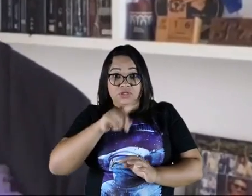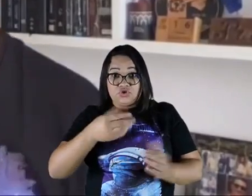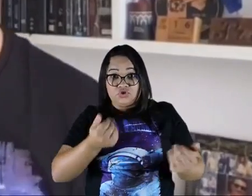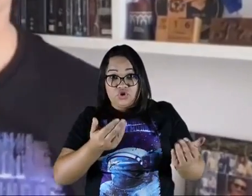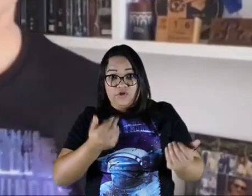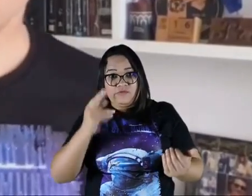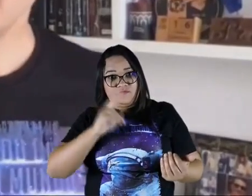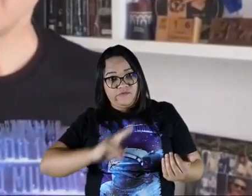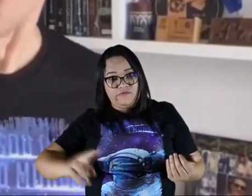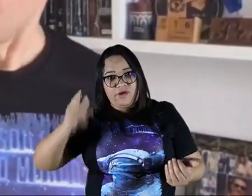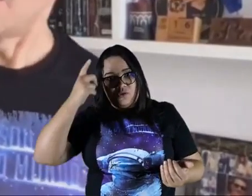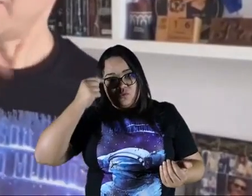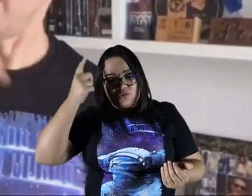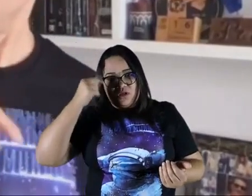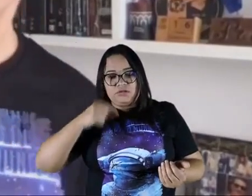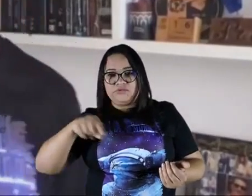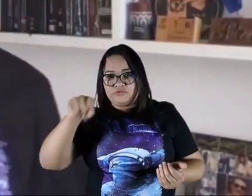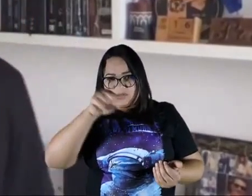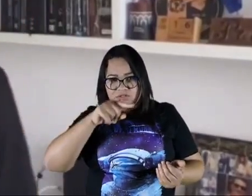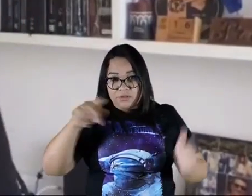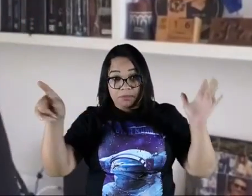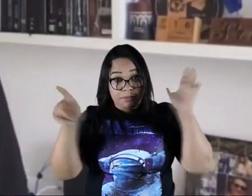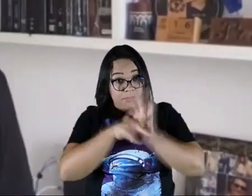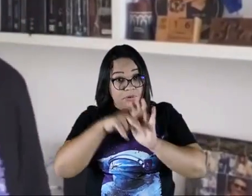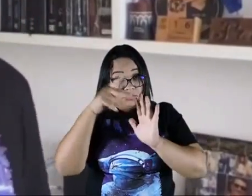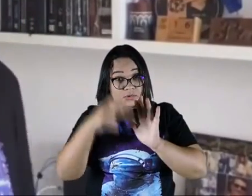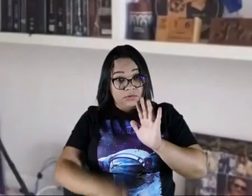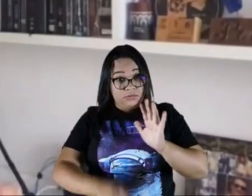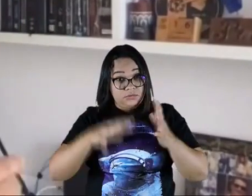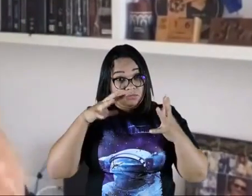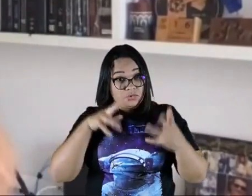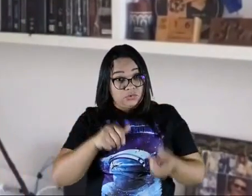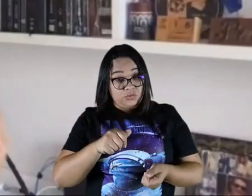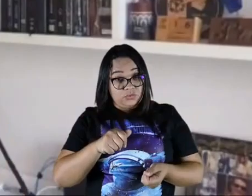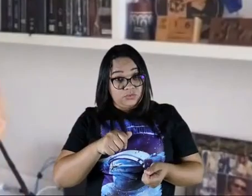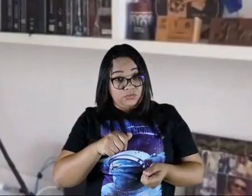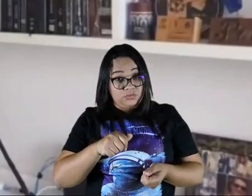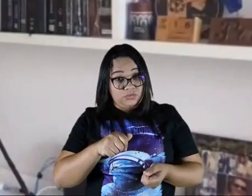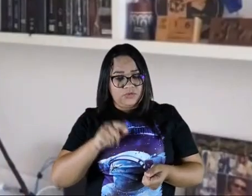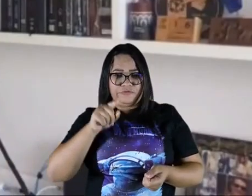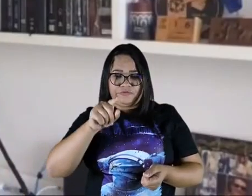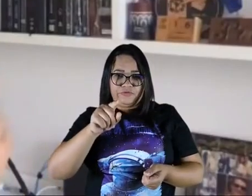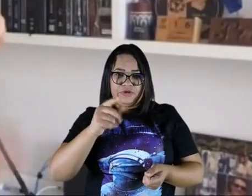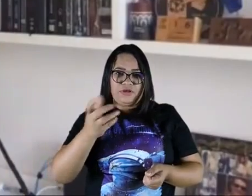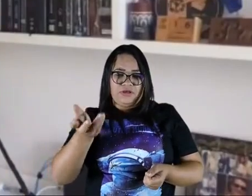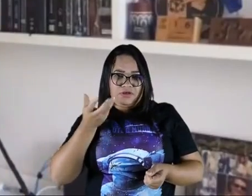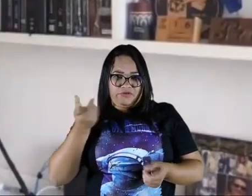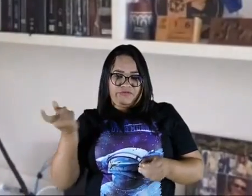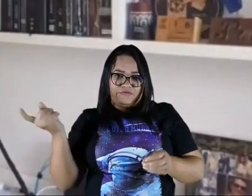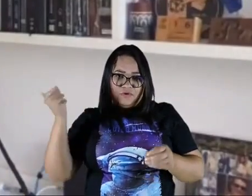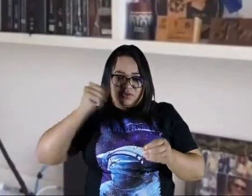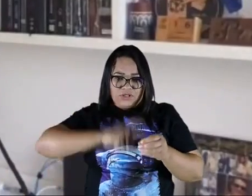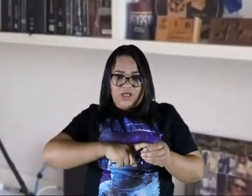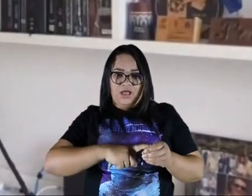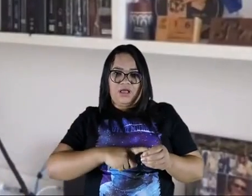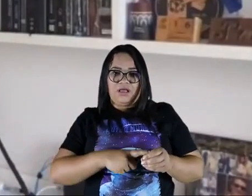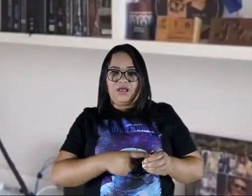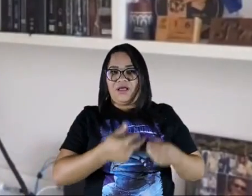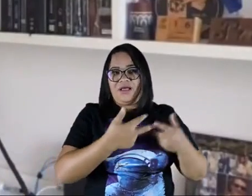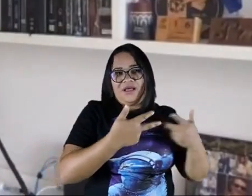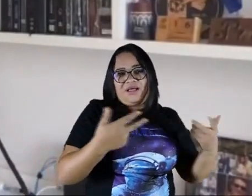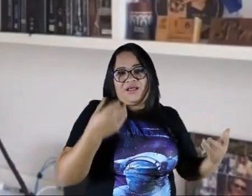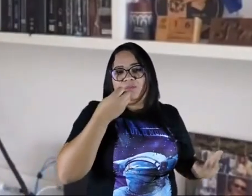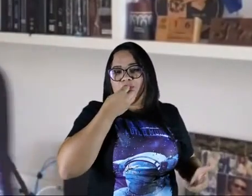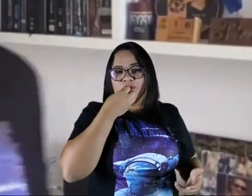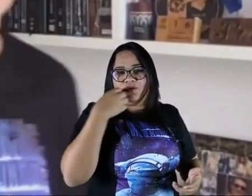universitários, vocês são deste mundo? Vocês querem voltar para as coisas boas